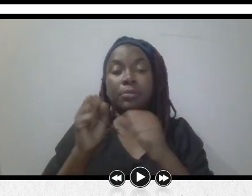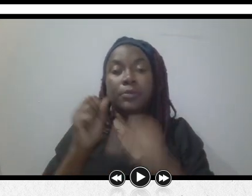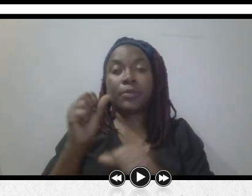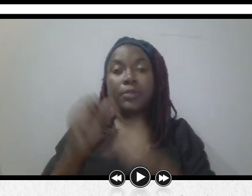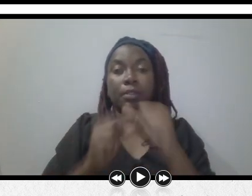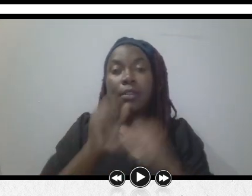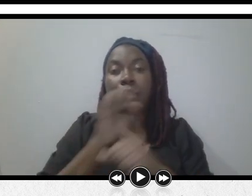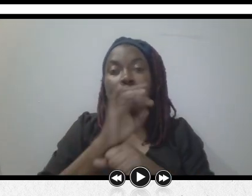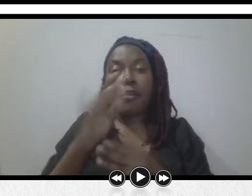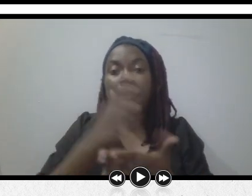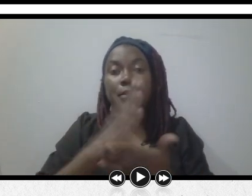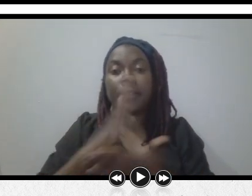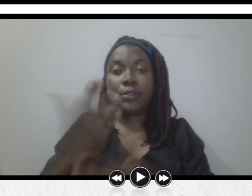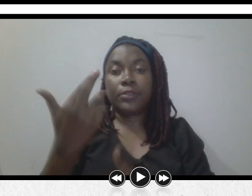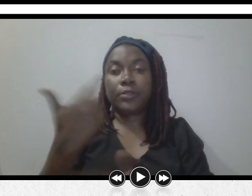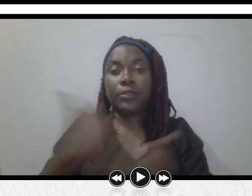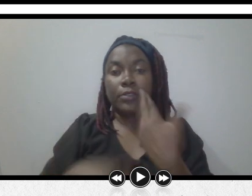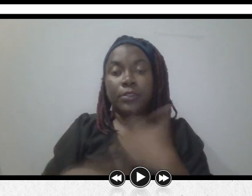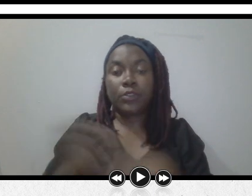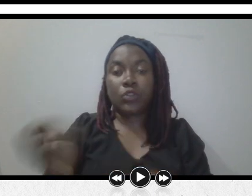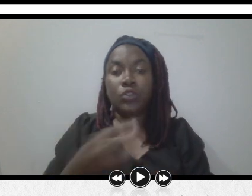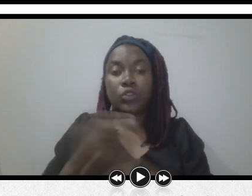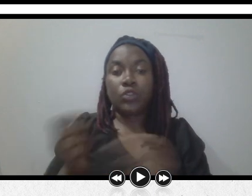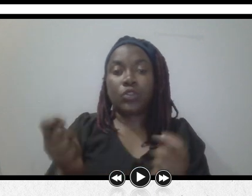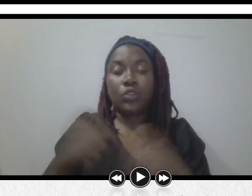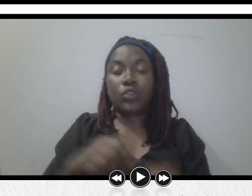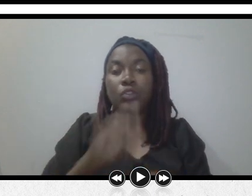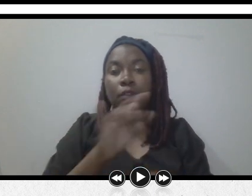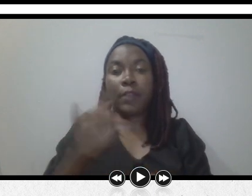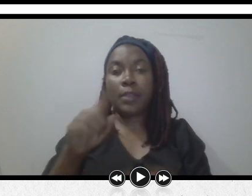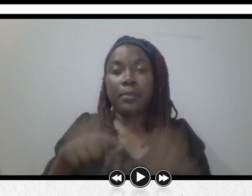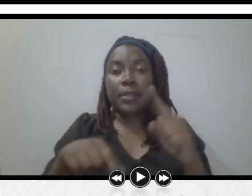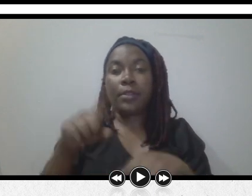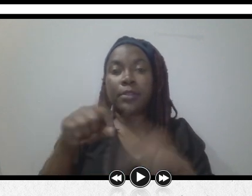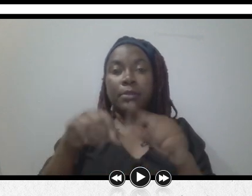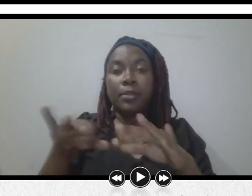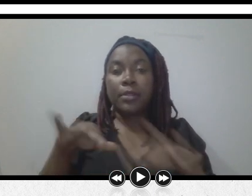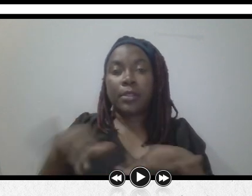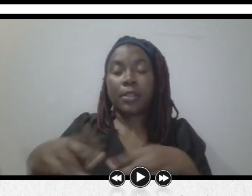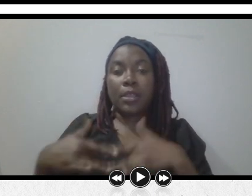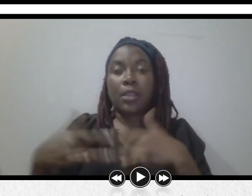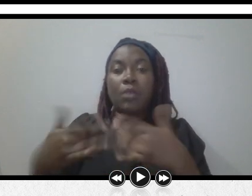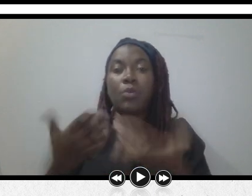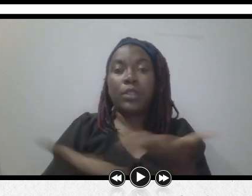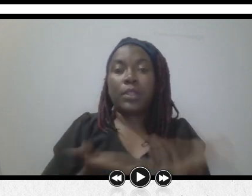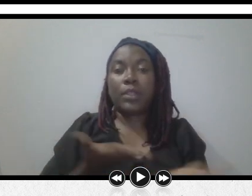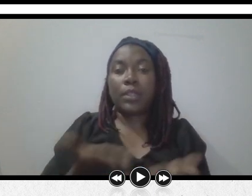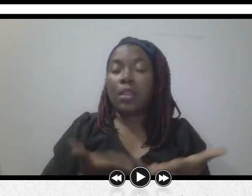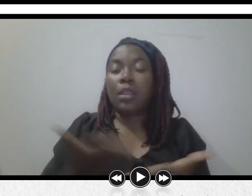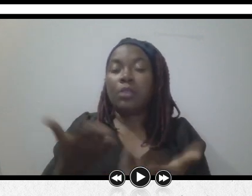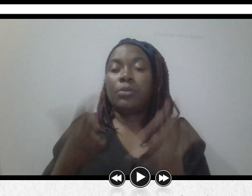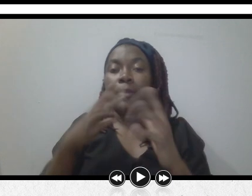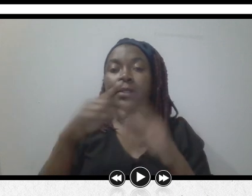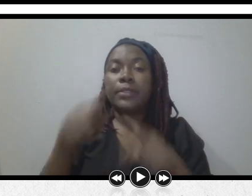uma mensagem: que possamos transformar cada resíduo descartado em uma nova oportunidade, cada material separado em